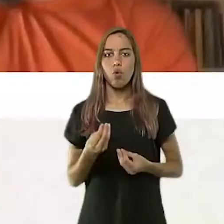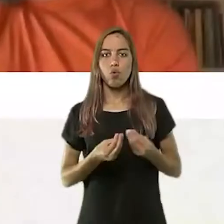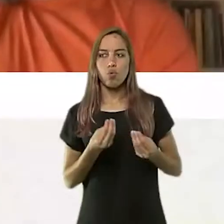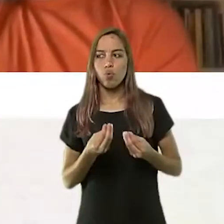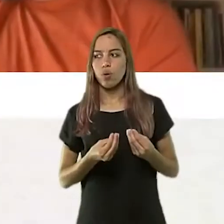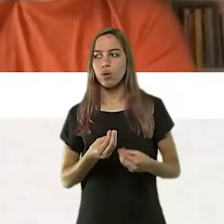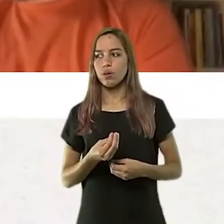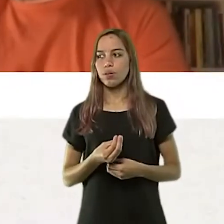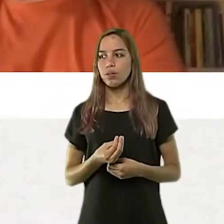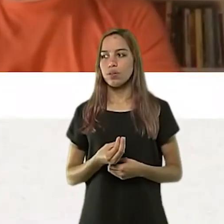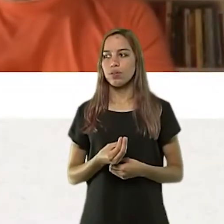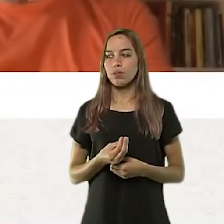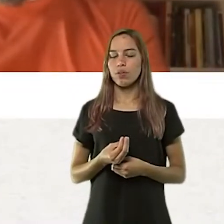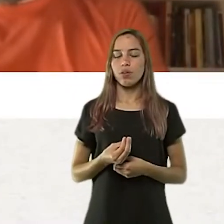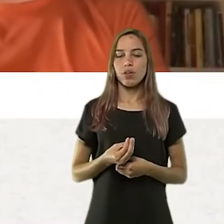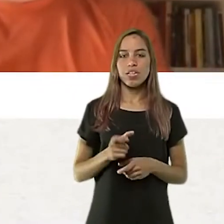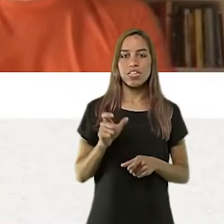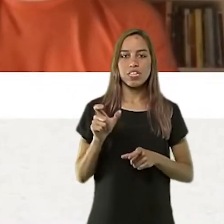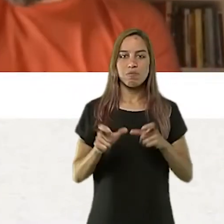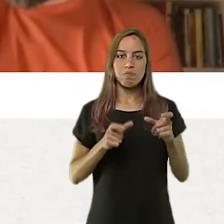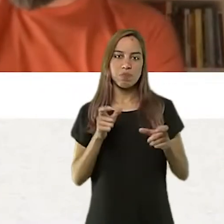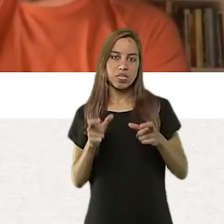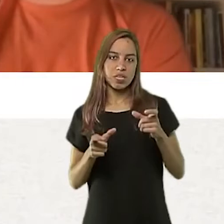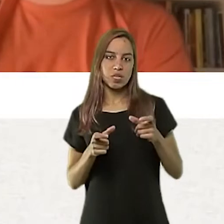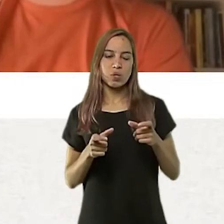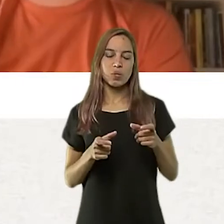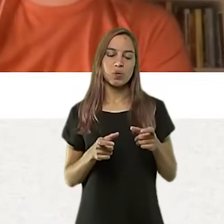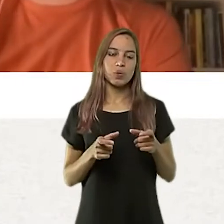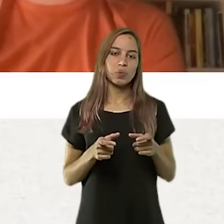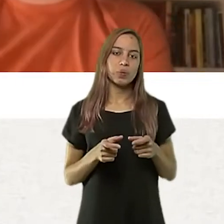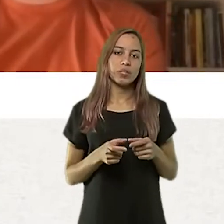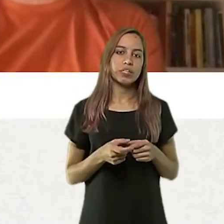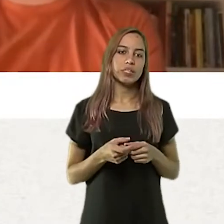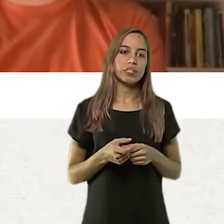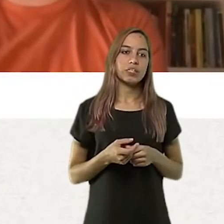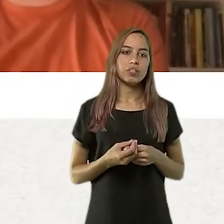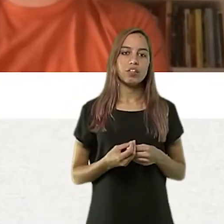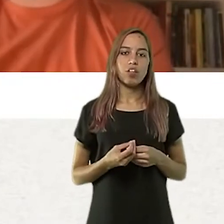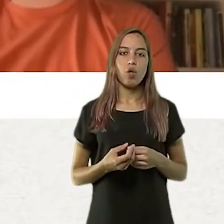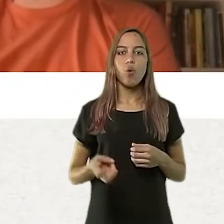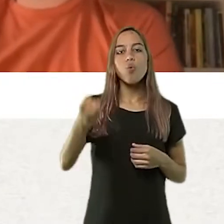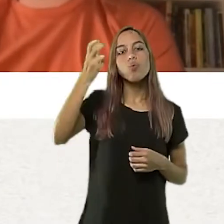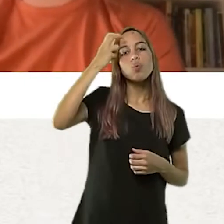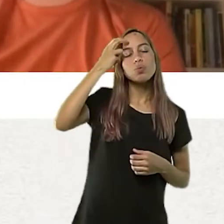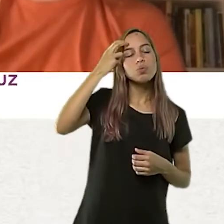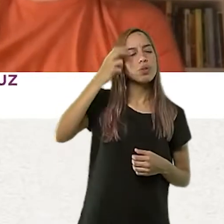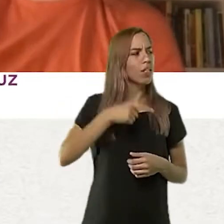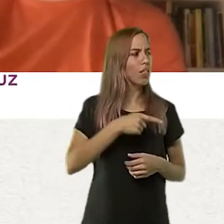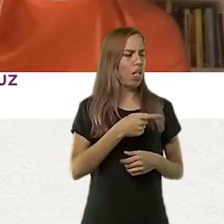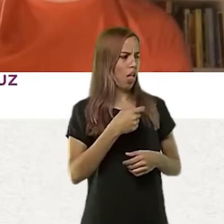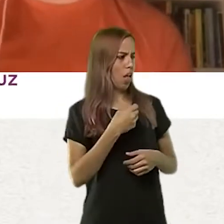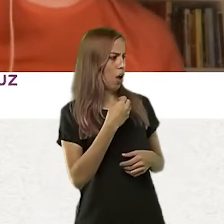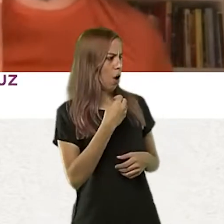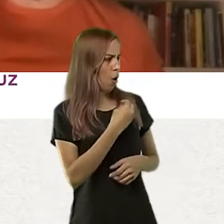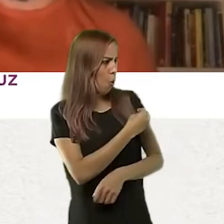do álcool para beber? O álcool para beber, o gel não tem importância nenhuma.